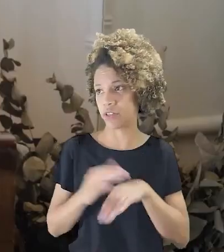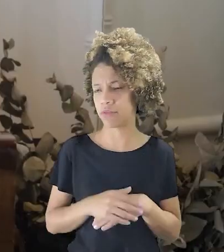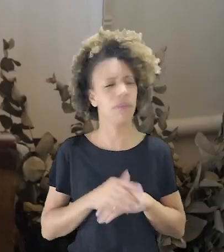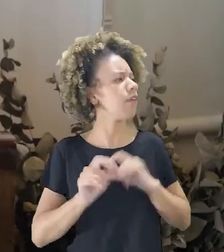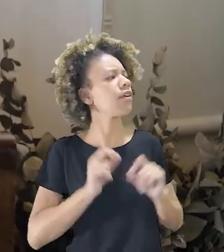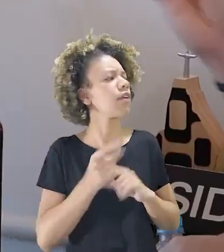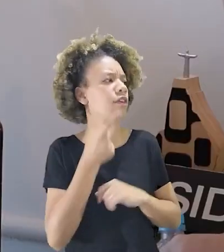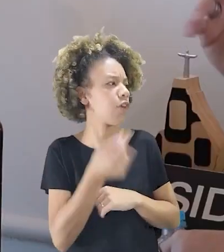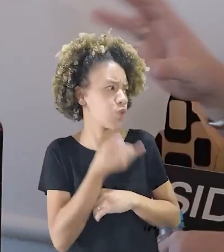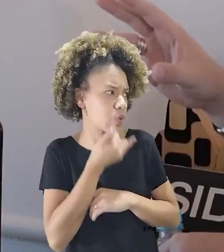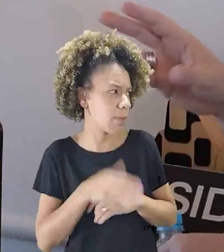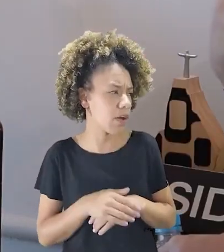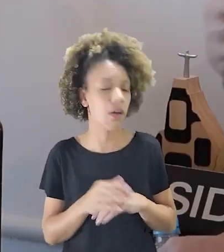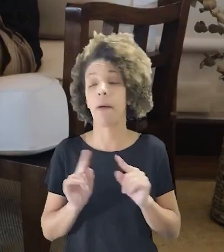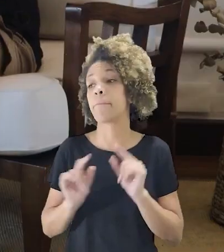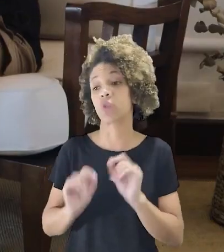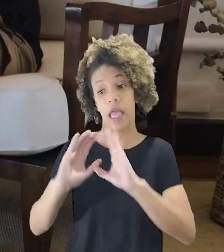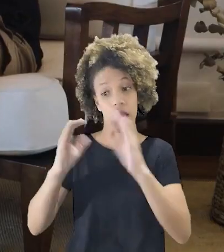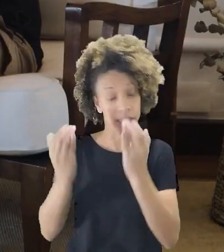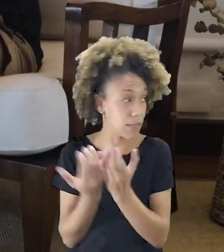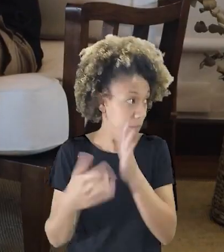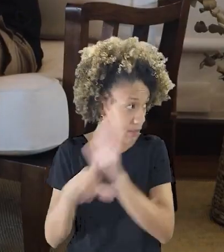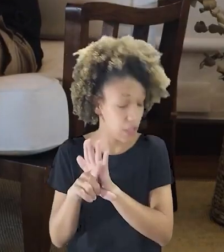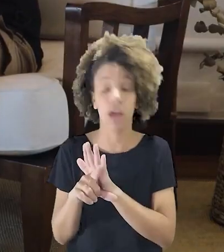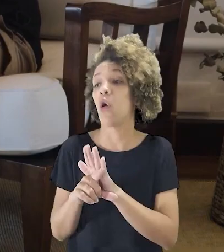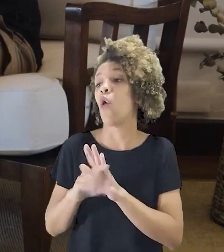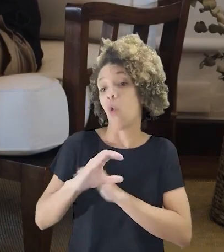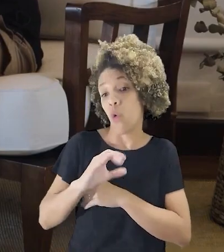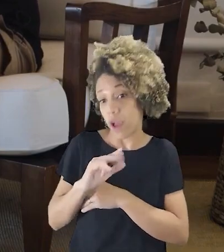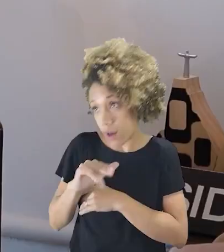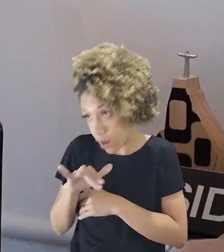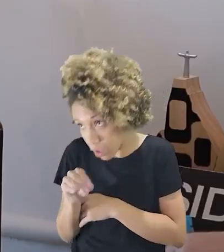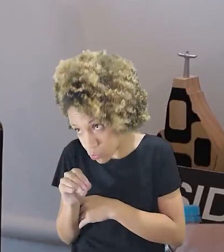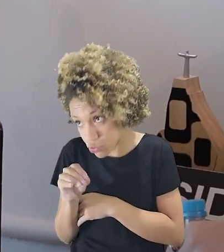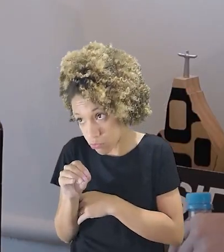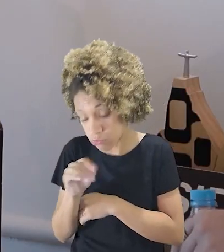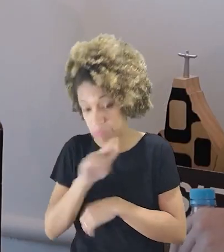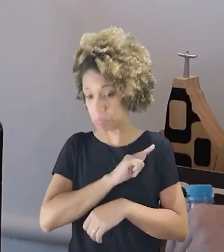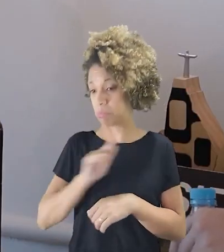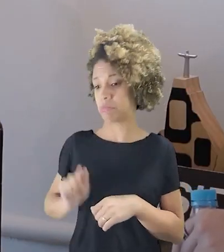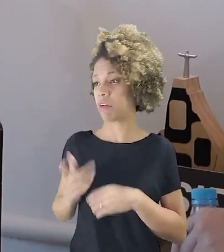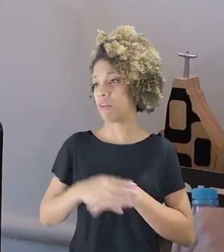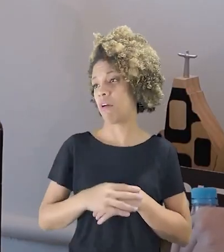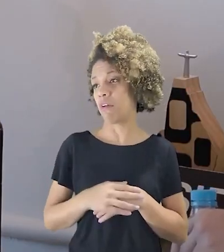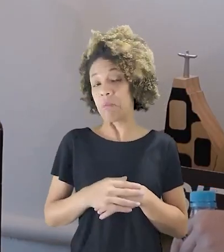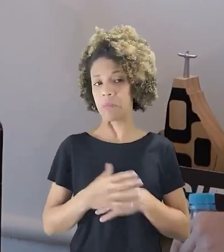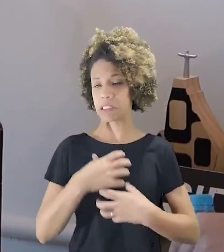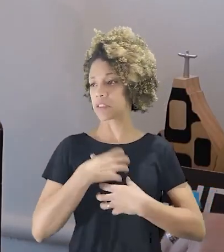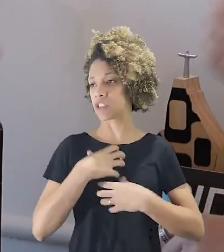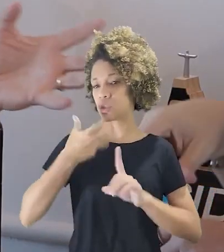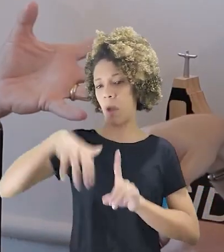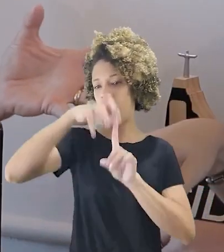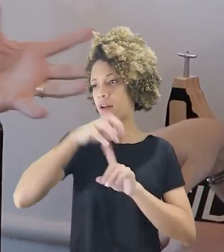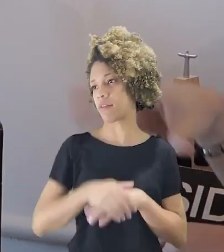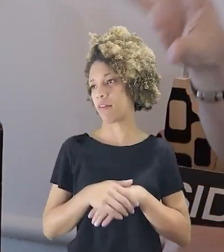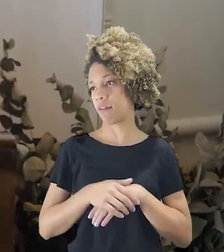então, falou isso? Desculpa. A Assembleia Legislativa. A Assembleia tem... O Cláudio é um governador como se fosse uma rainha da Inglaterra. Sabe? Ele